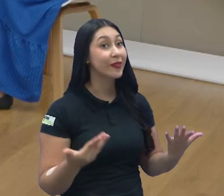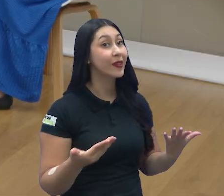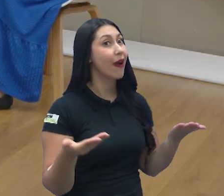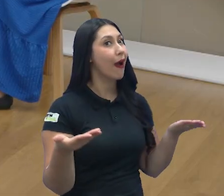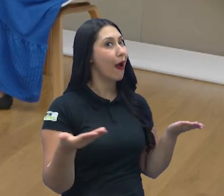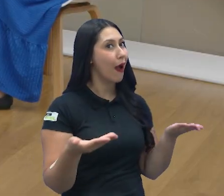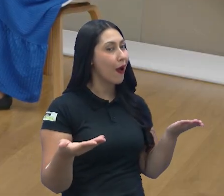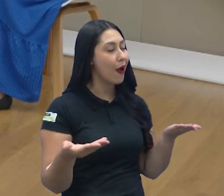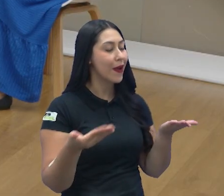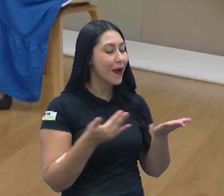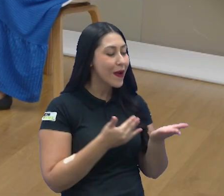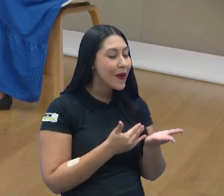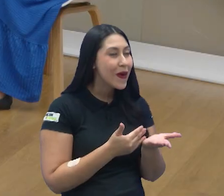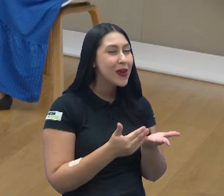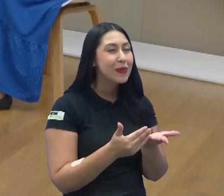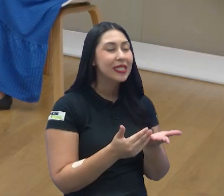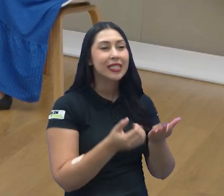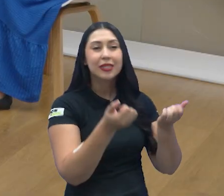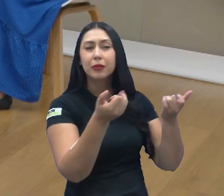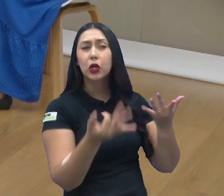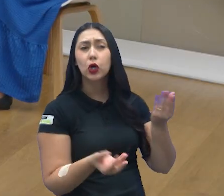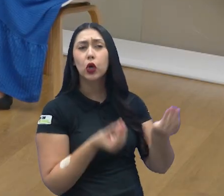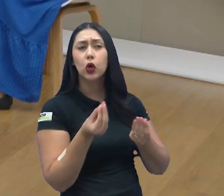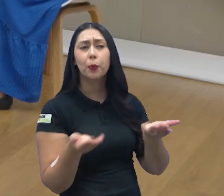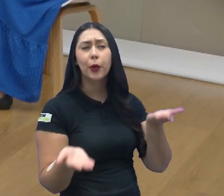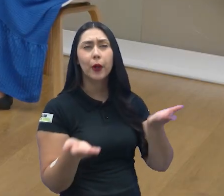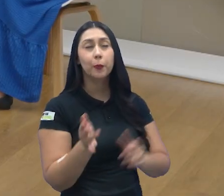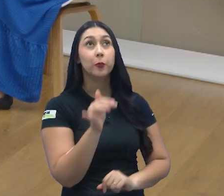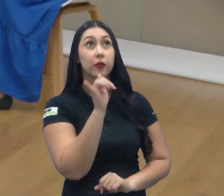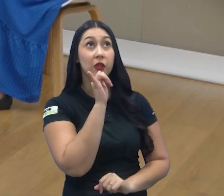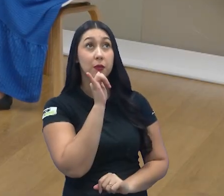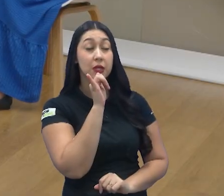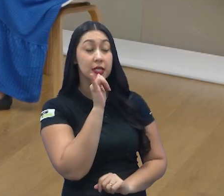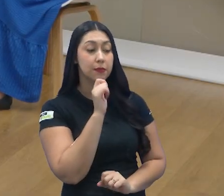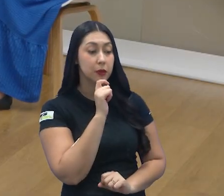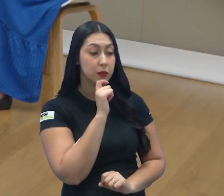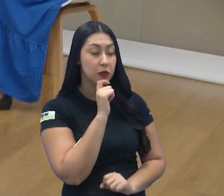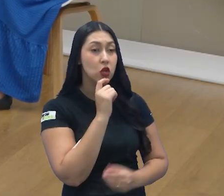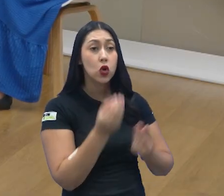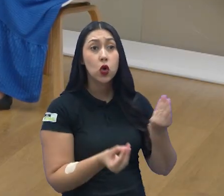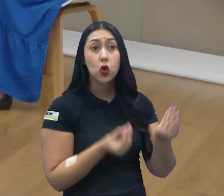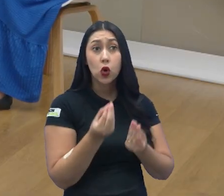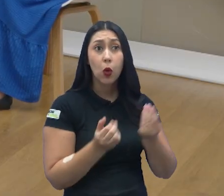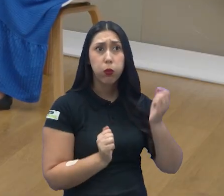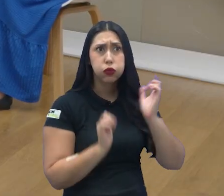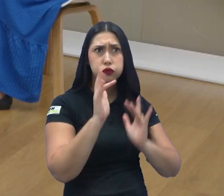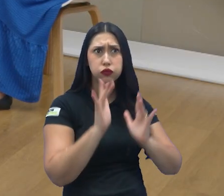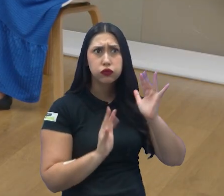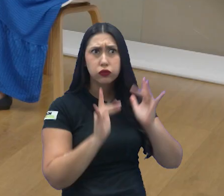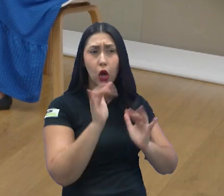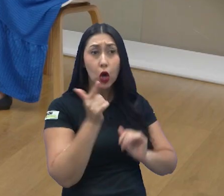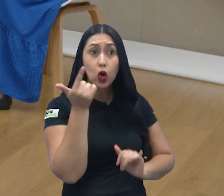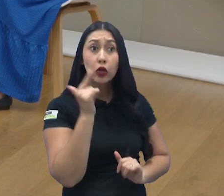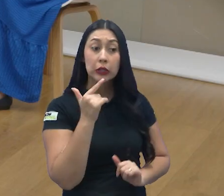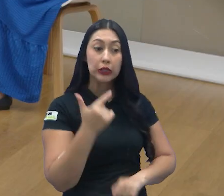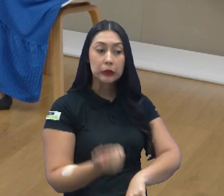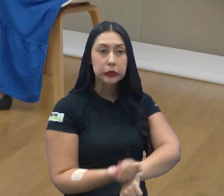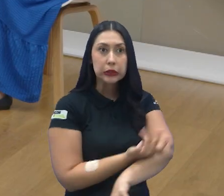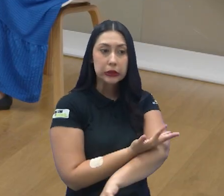começa aqui como equilibrar esses temperamentos. Por exemplo, como que um colérico pode buscar mais equilíbrio